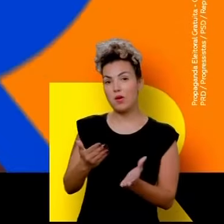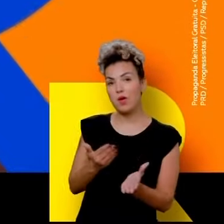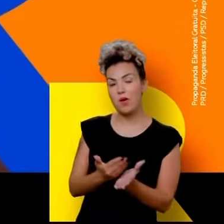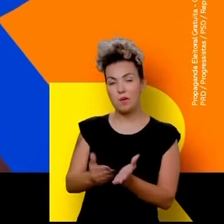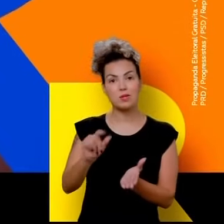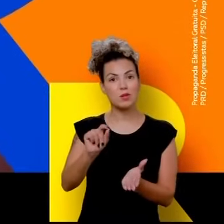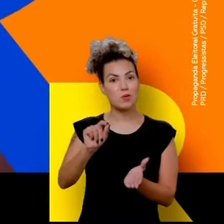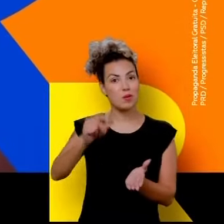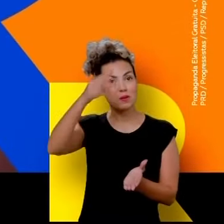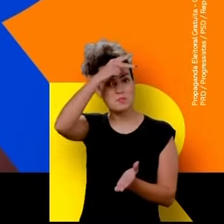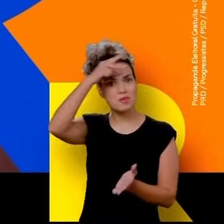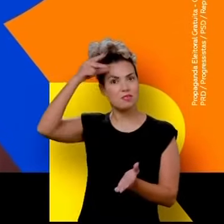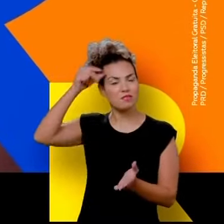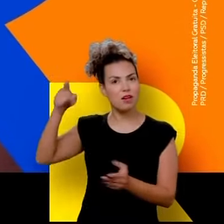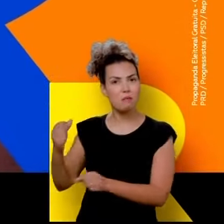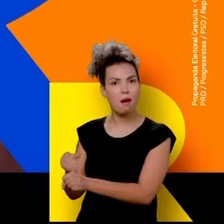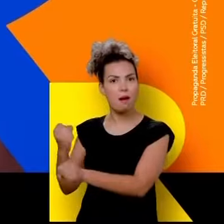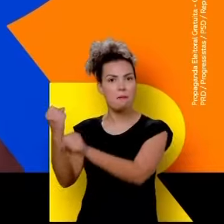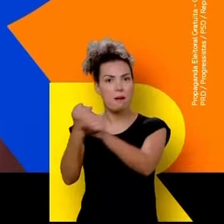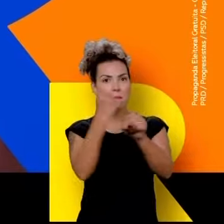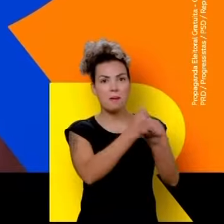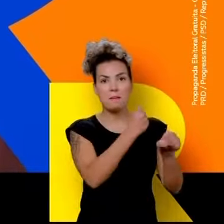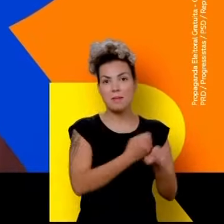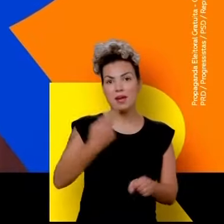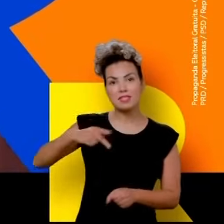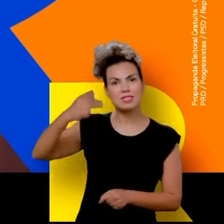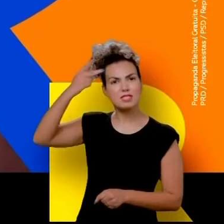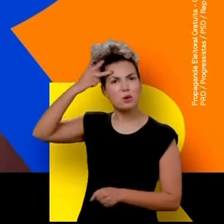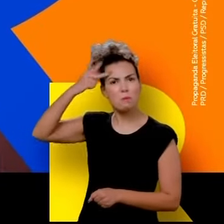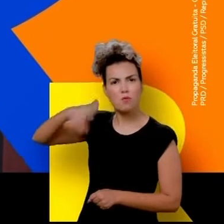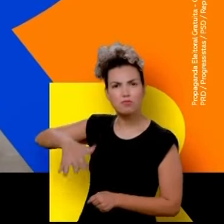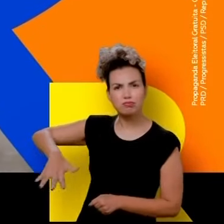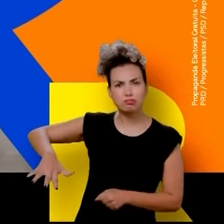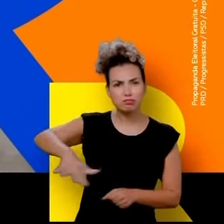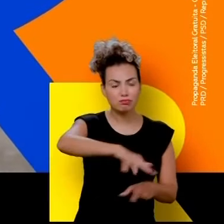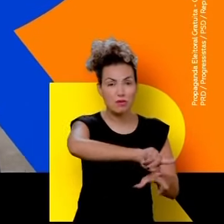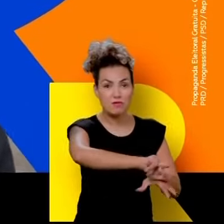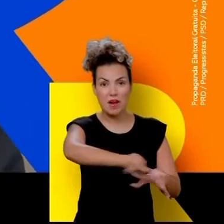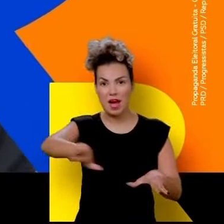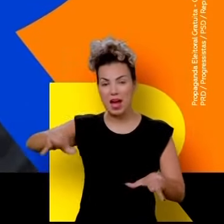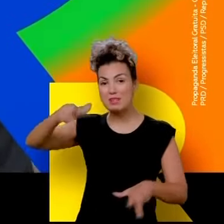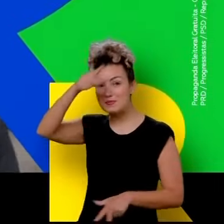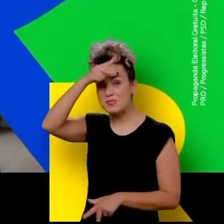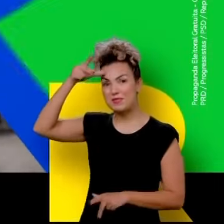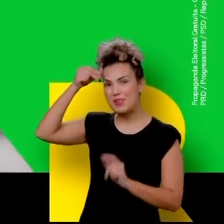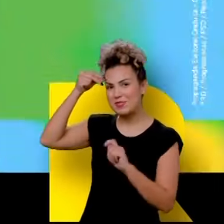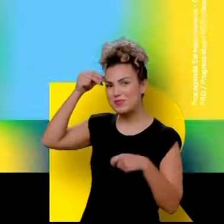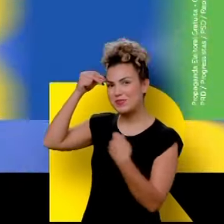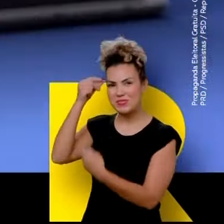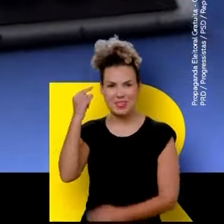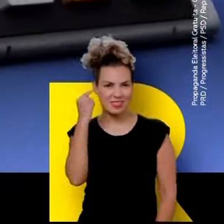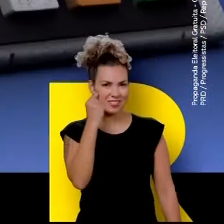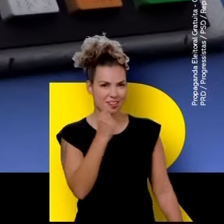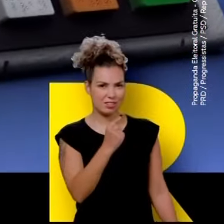Vai começar o programa do prefeito que está fazendo obra na cidade inteira. Programa de Ricardo Nunes,